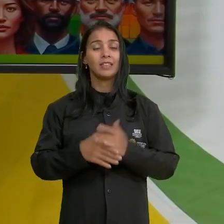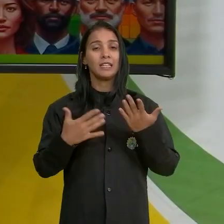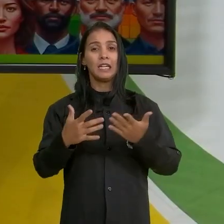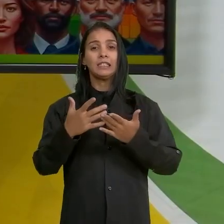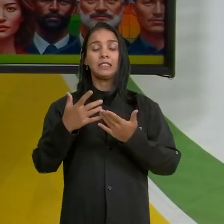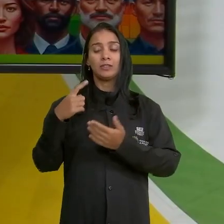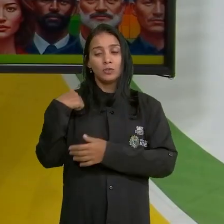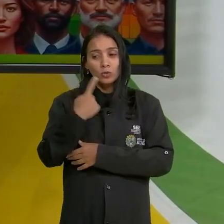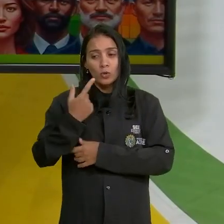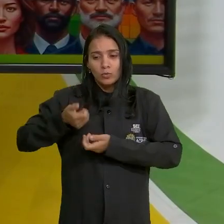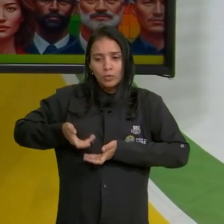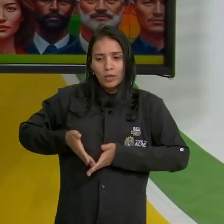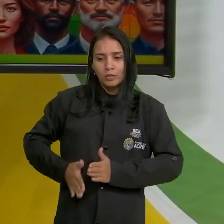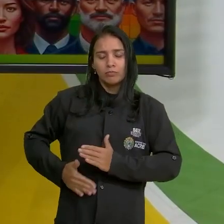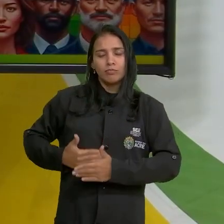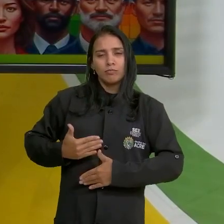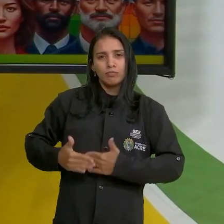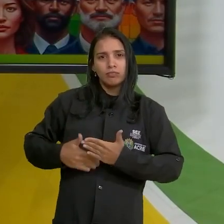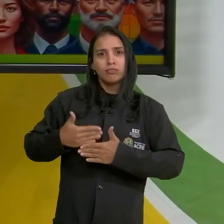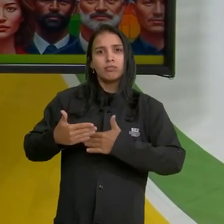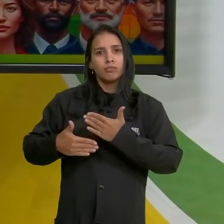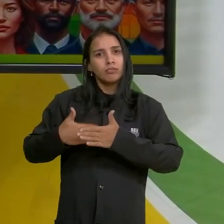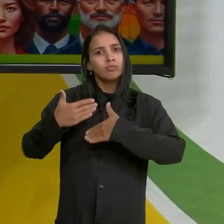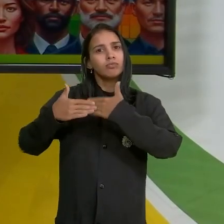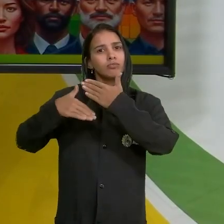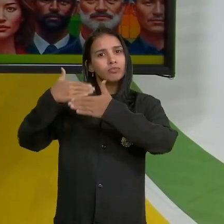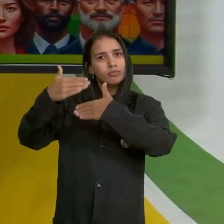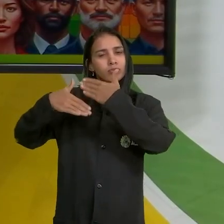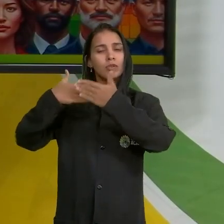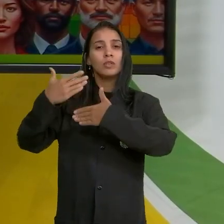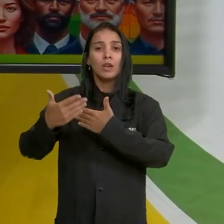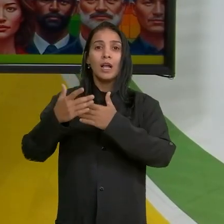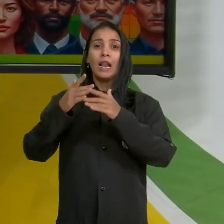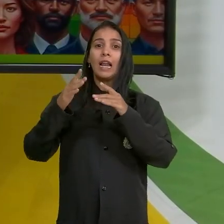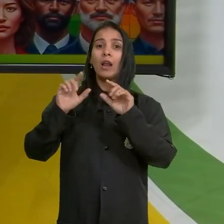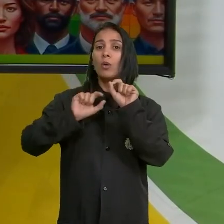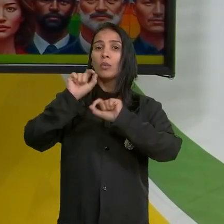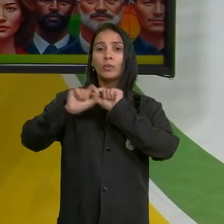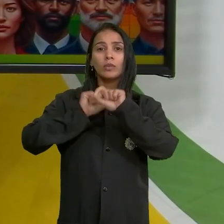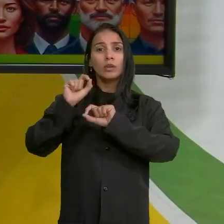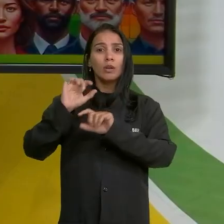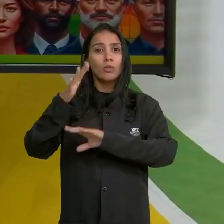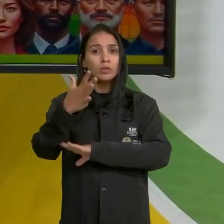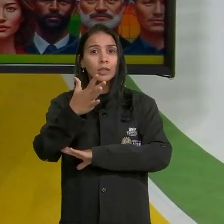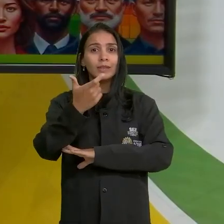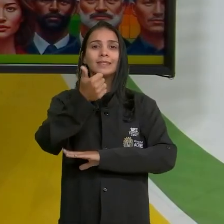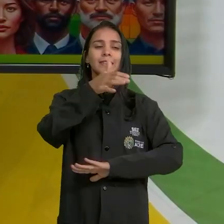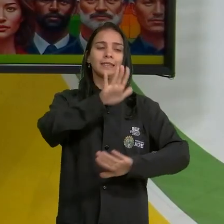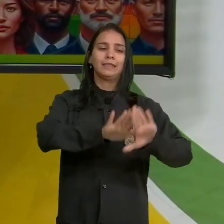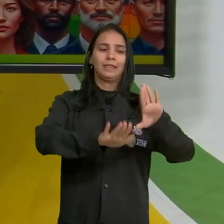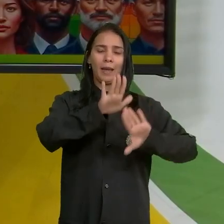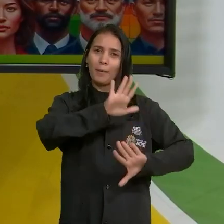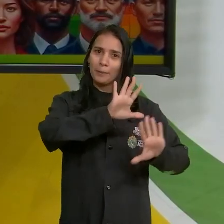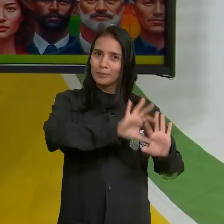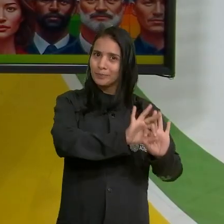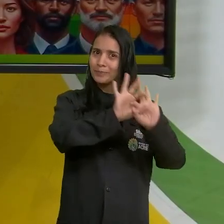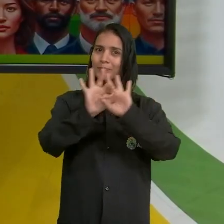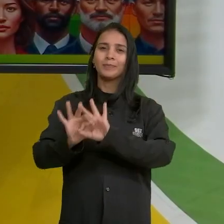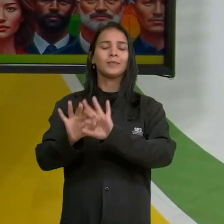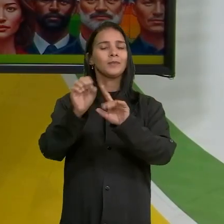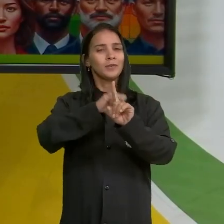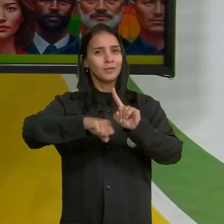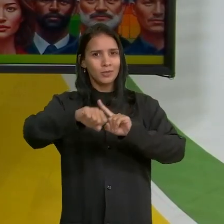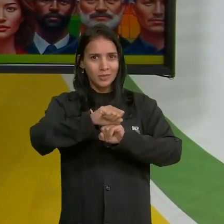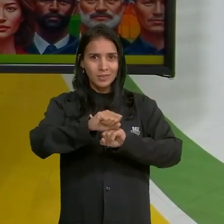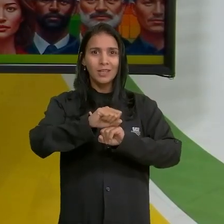um nasce, as pessoas elas simplesmente vão, em acordo com o contexto social no qual ela se encontra,